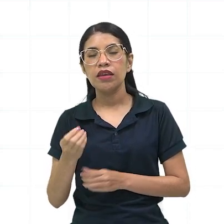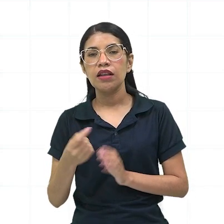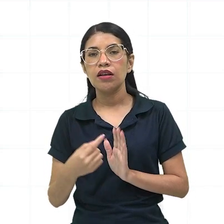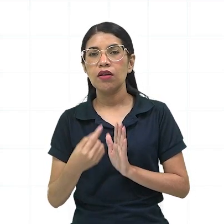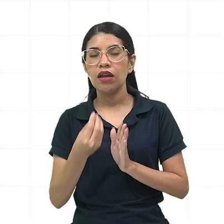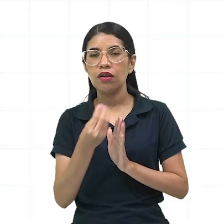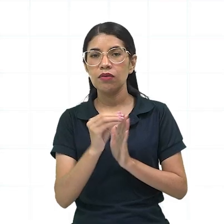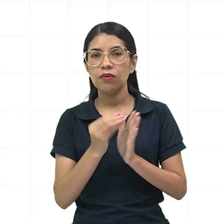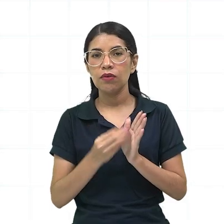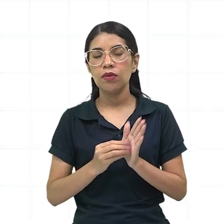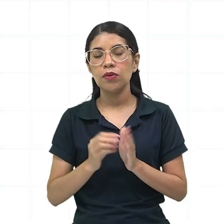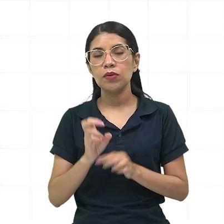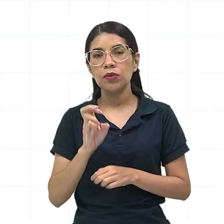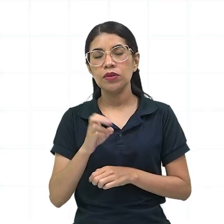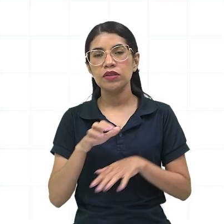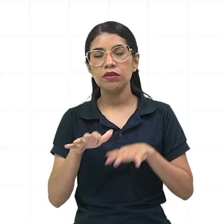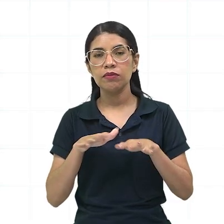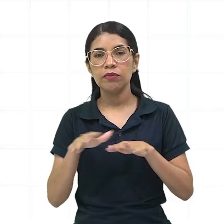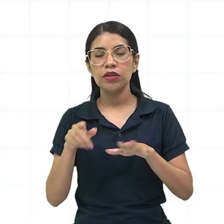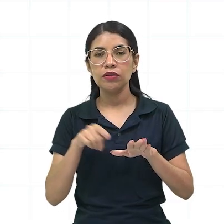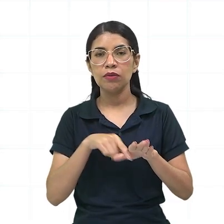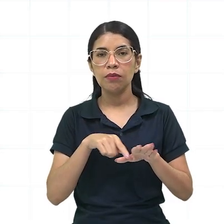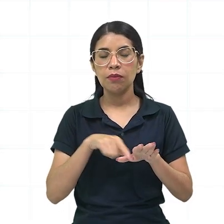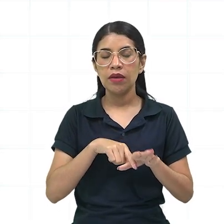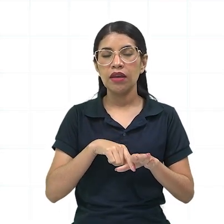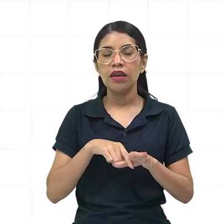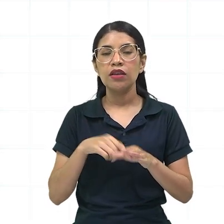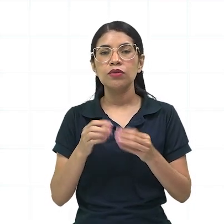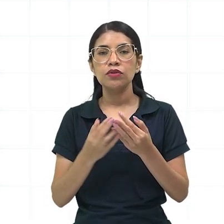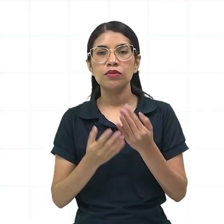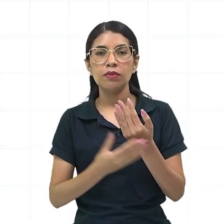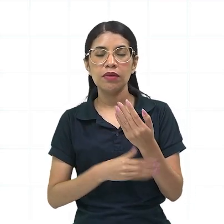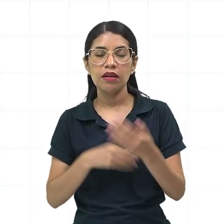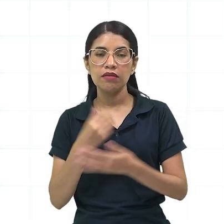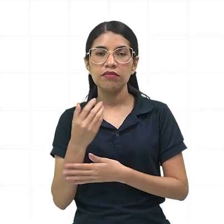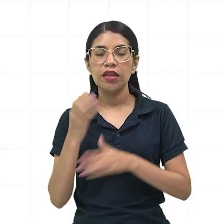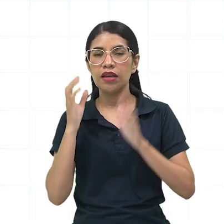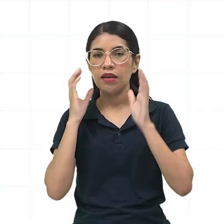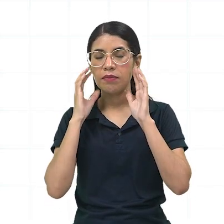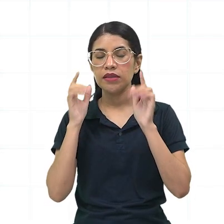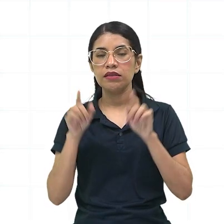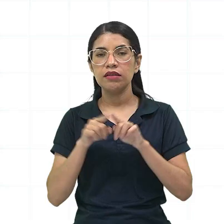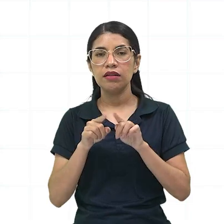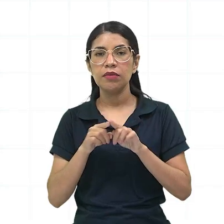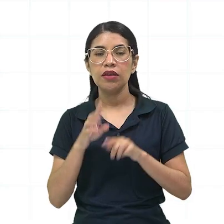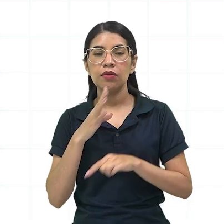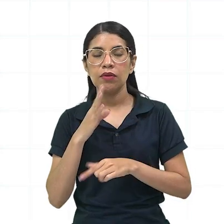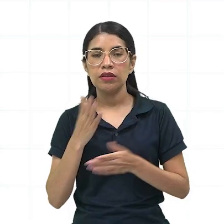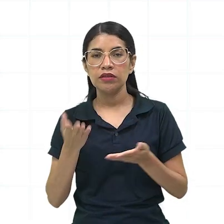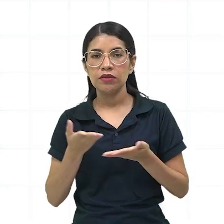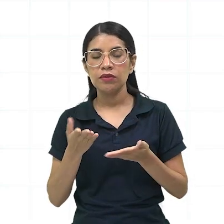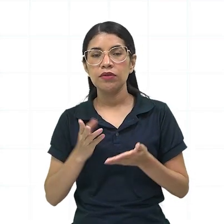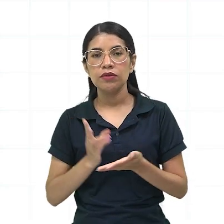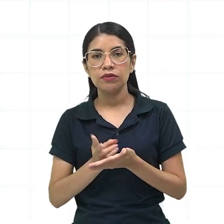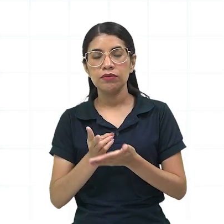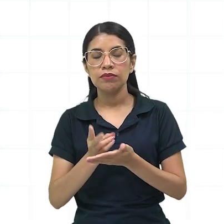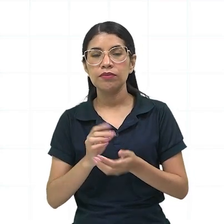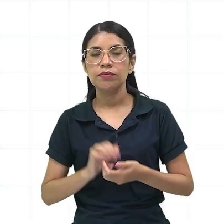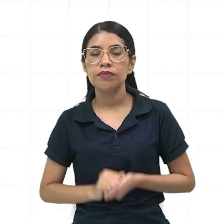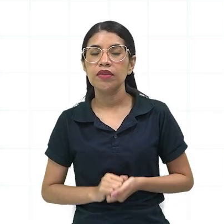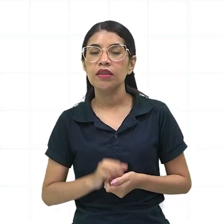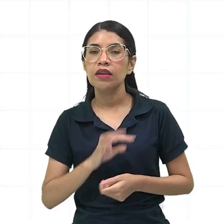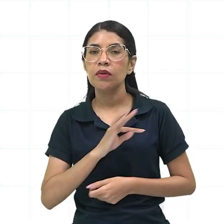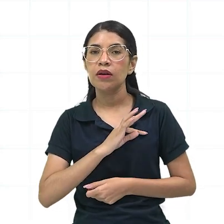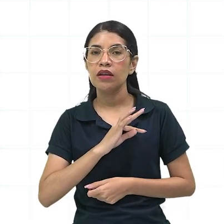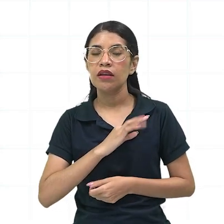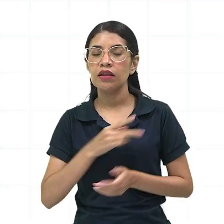as 5 posições básicas de pé para balé, as posições de braços, de cabeça, que são conhecidas até hoje. Então, essa